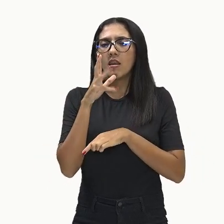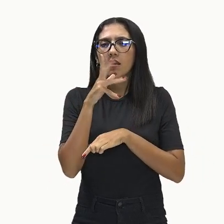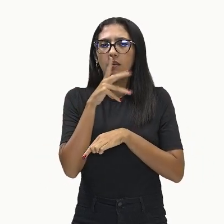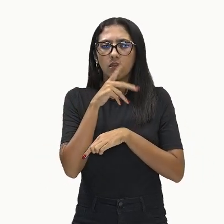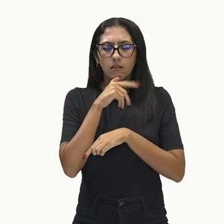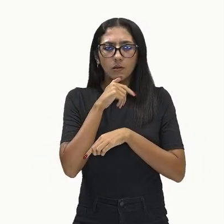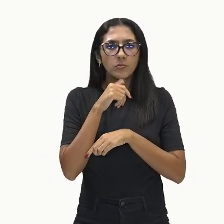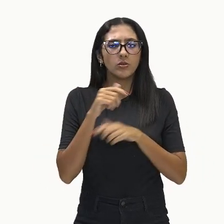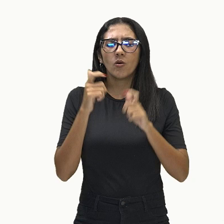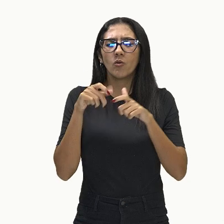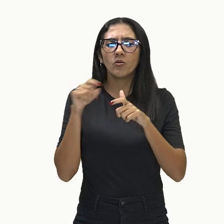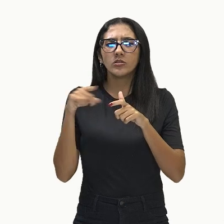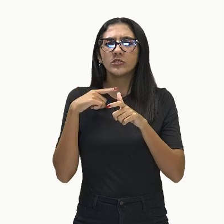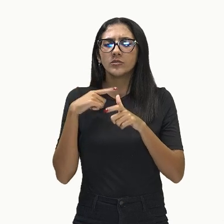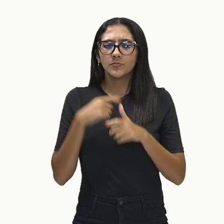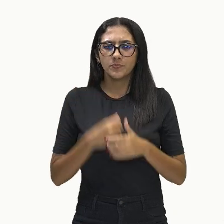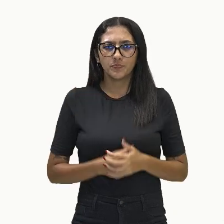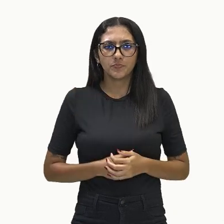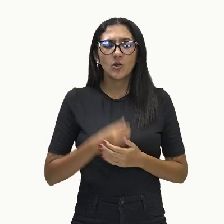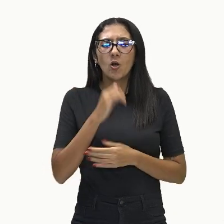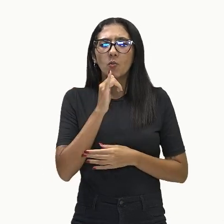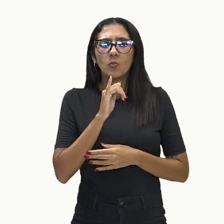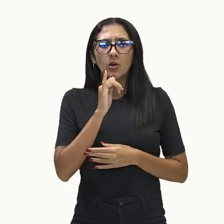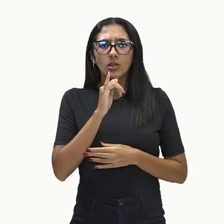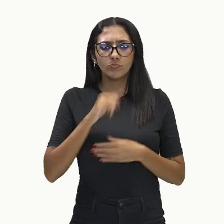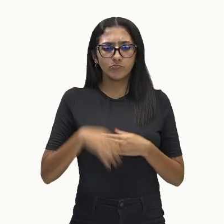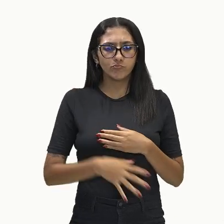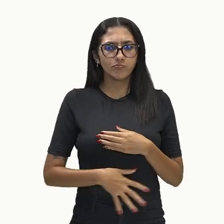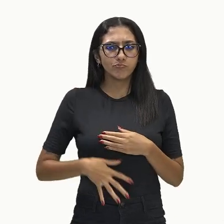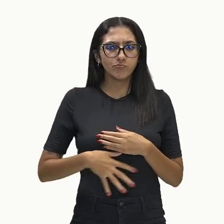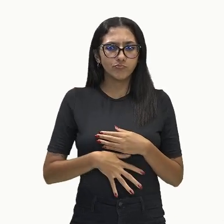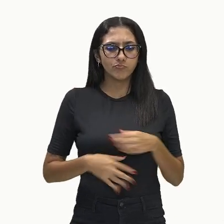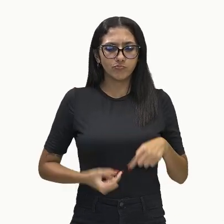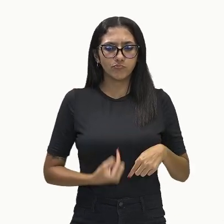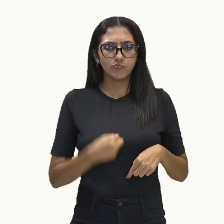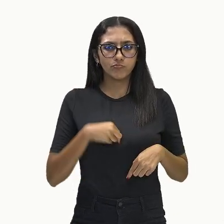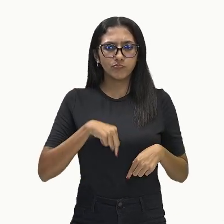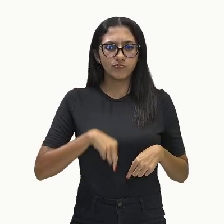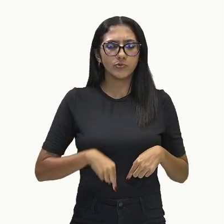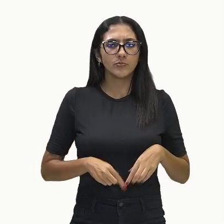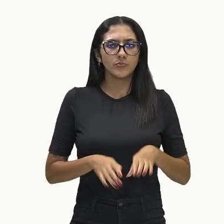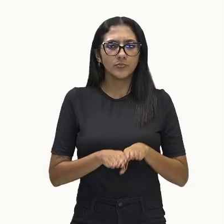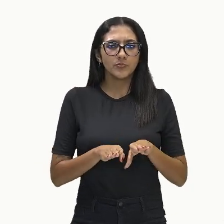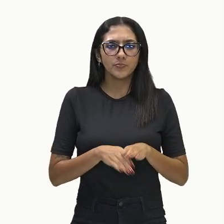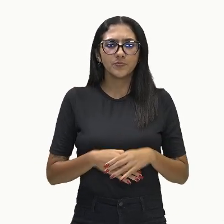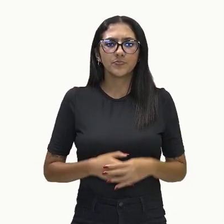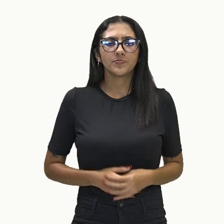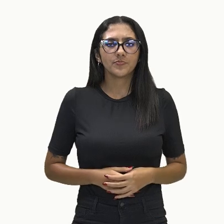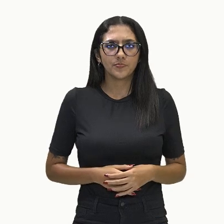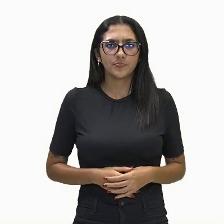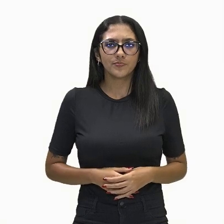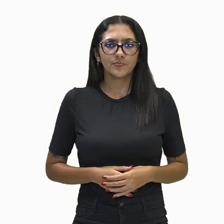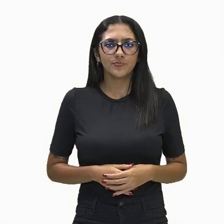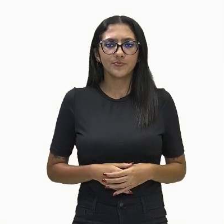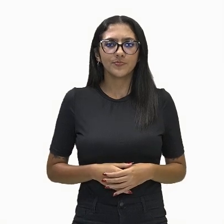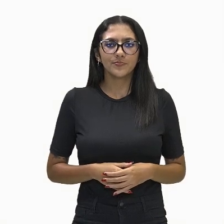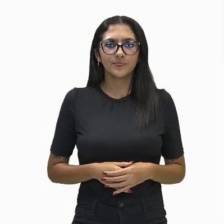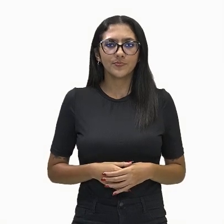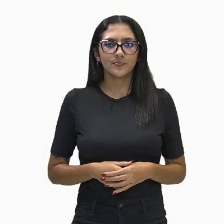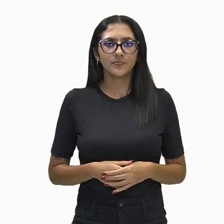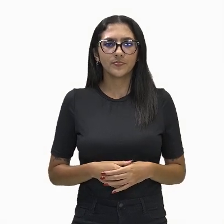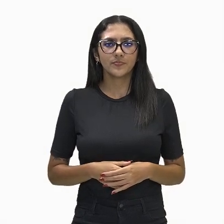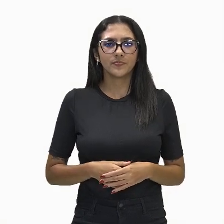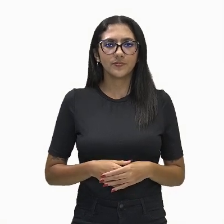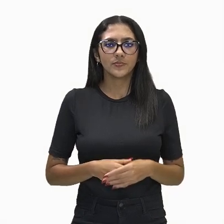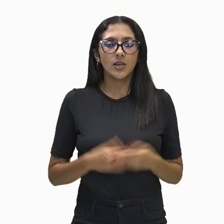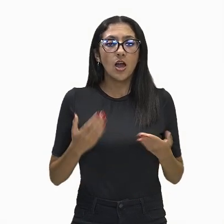presente aonde? Por exemplo, no nosso intestino delgado. Vamos dando continuidade. E aí nós vamos